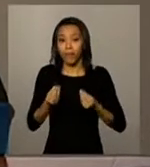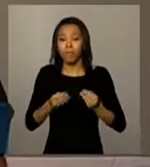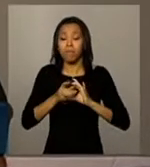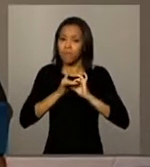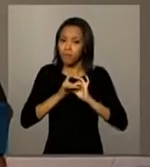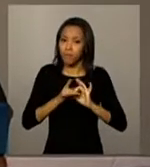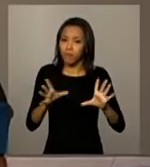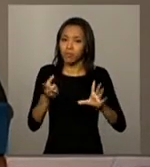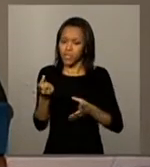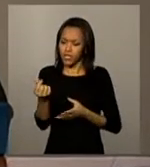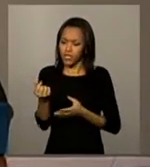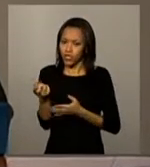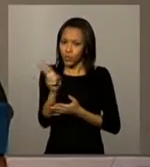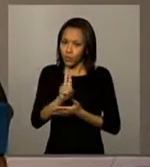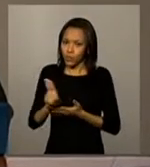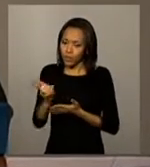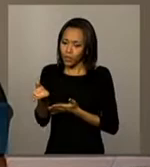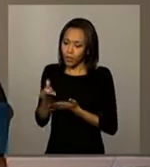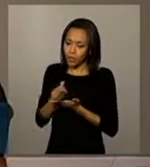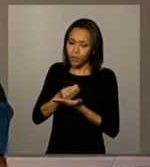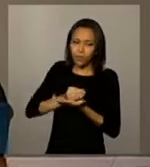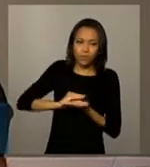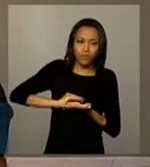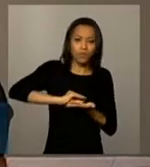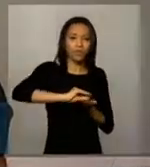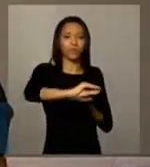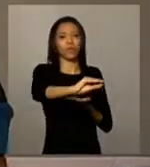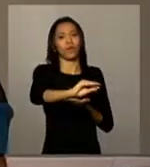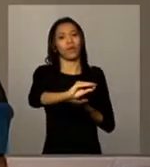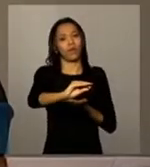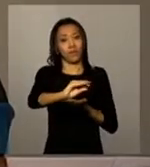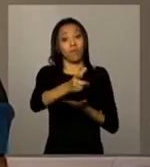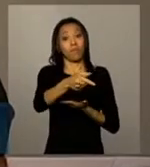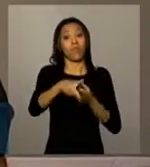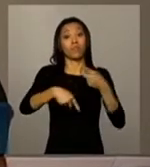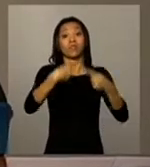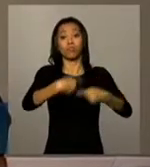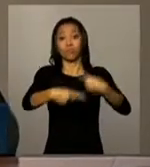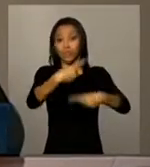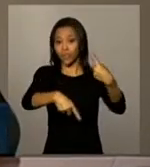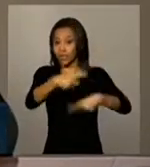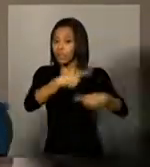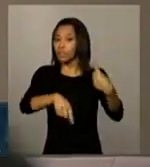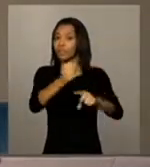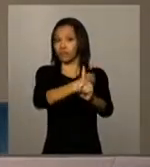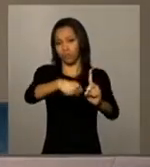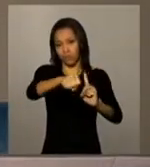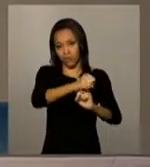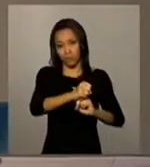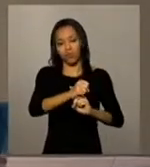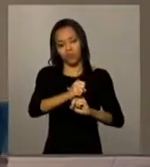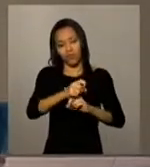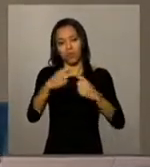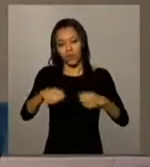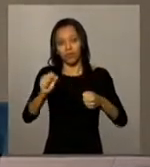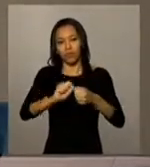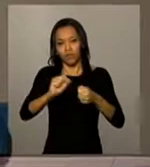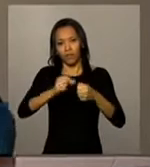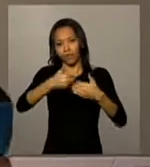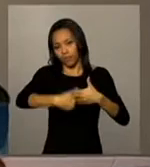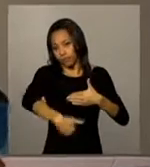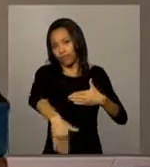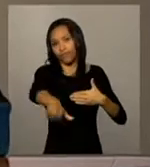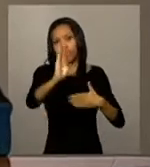deslocar esse recurso para as políticas públicas que são importantes serem realizadas para o país. Além